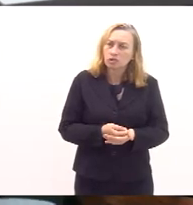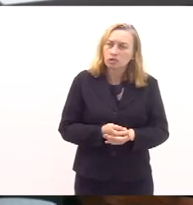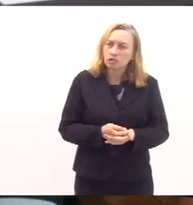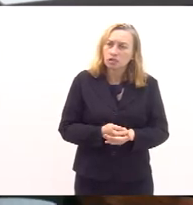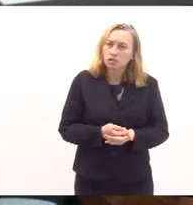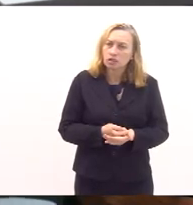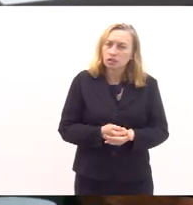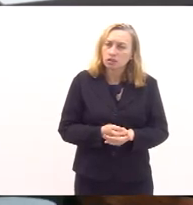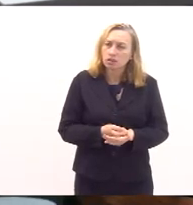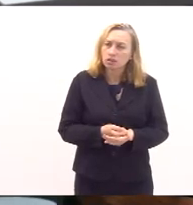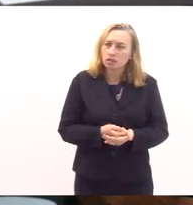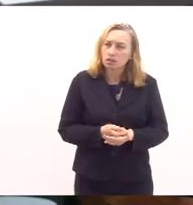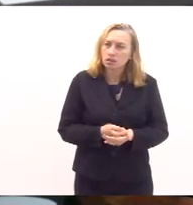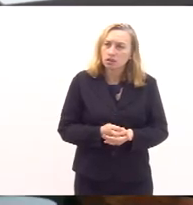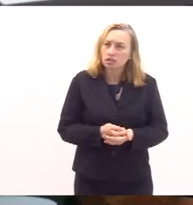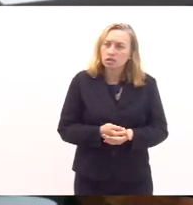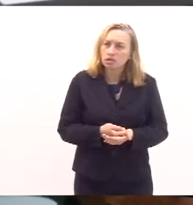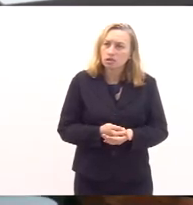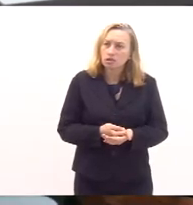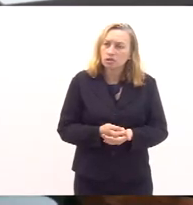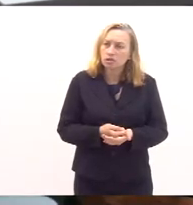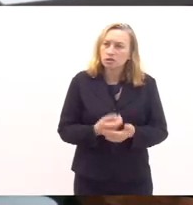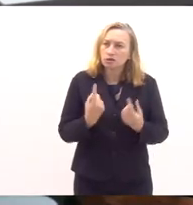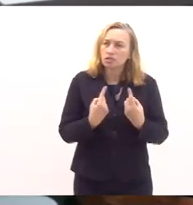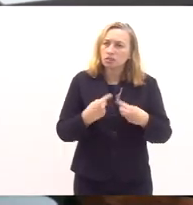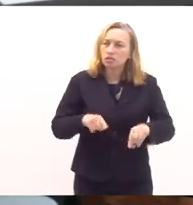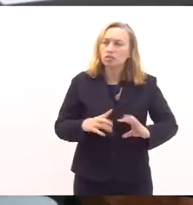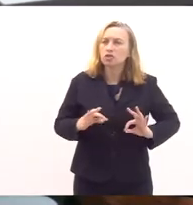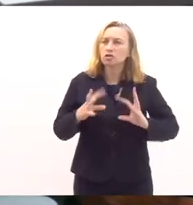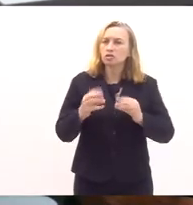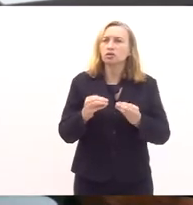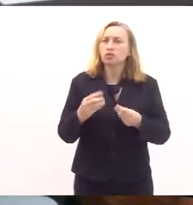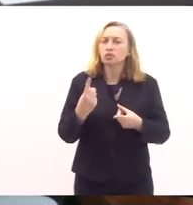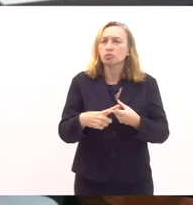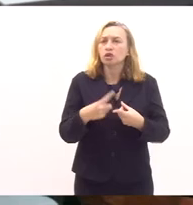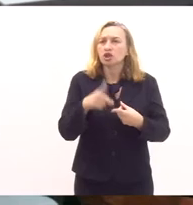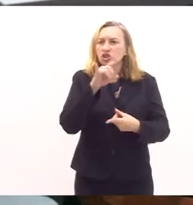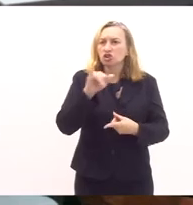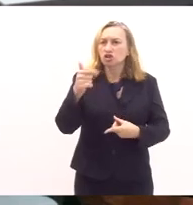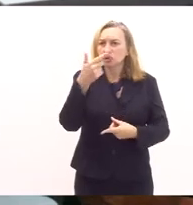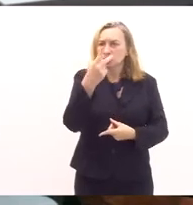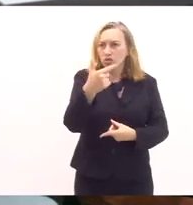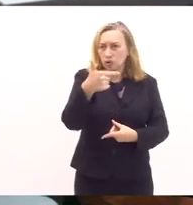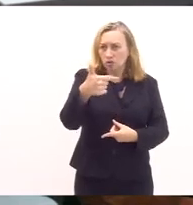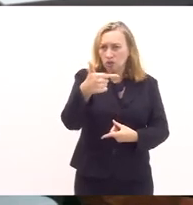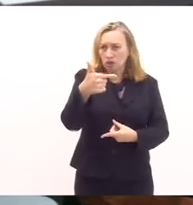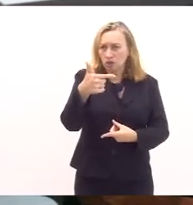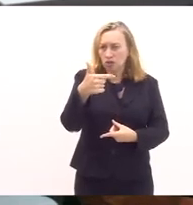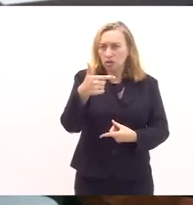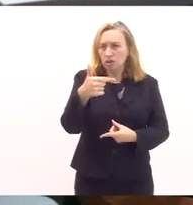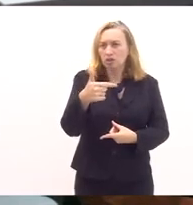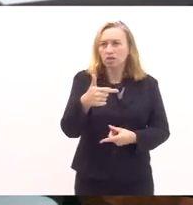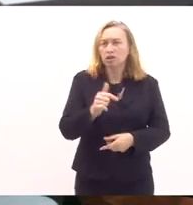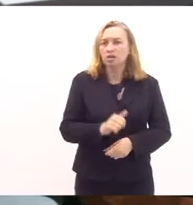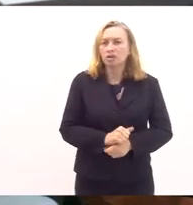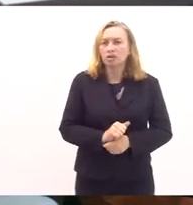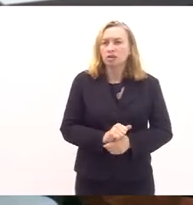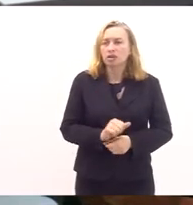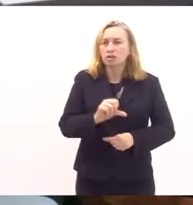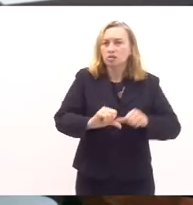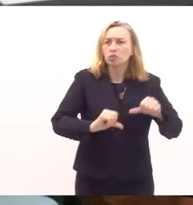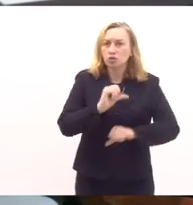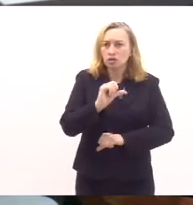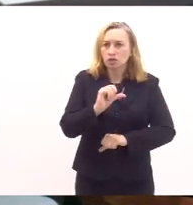muito feia de combater isso, porque no dia 2 é o dia D da